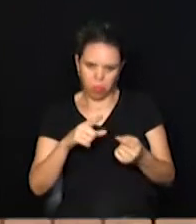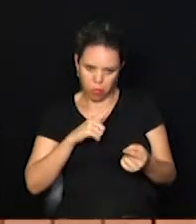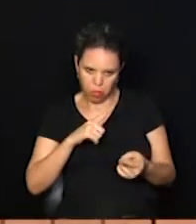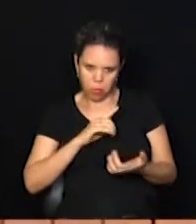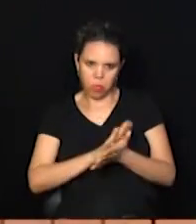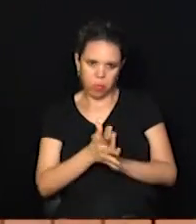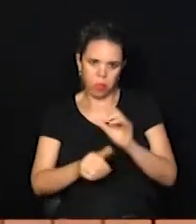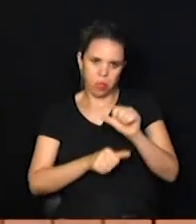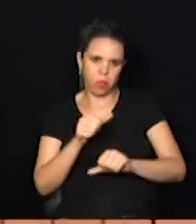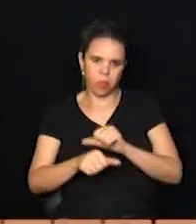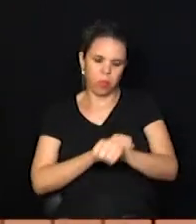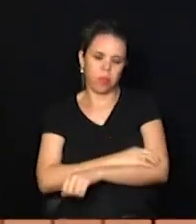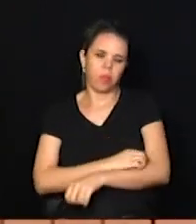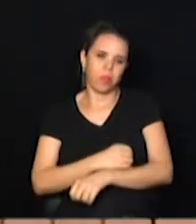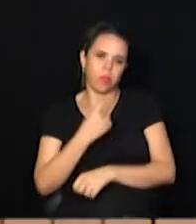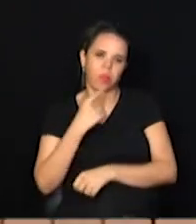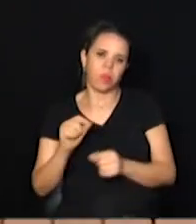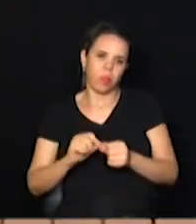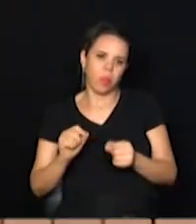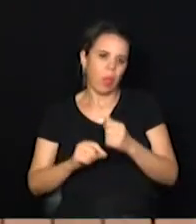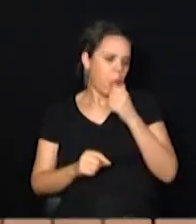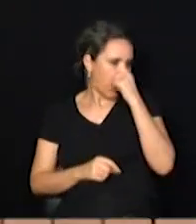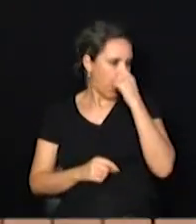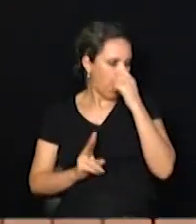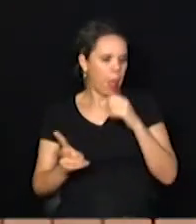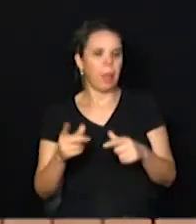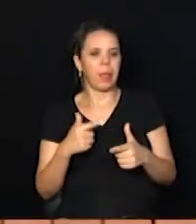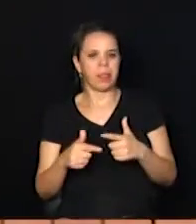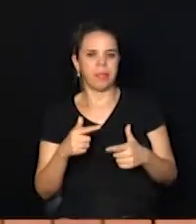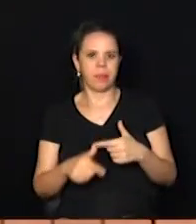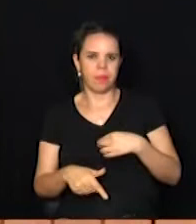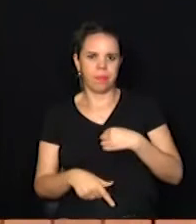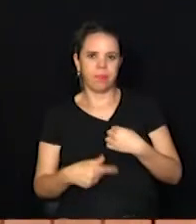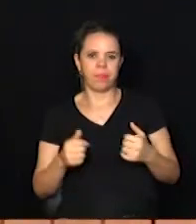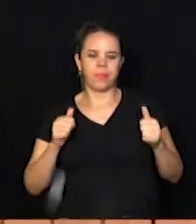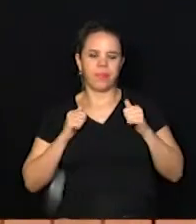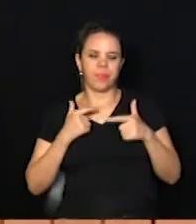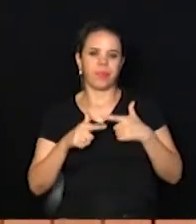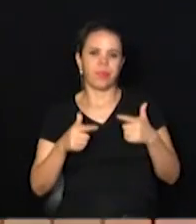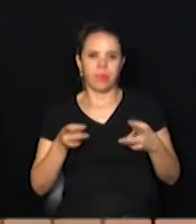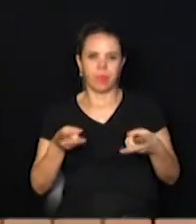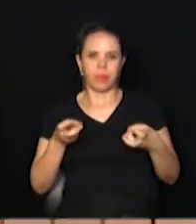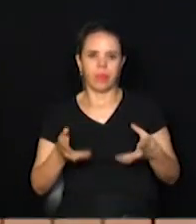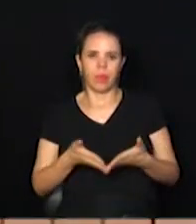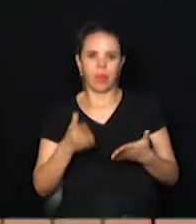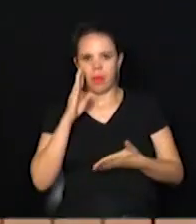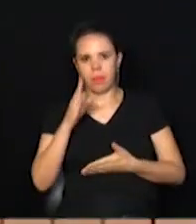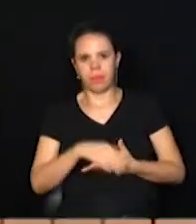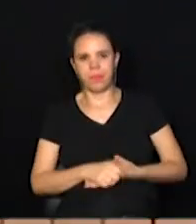era mudar os rumos de Campinas e fazer com que ela continuasse na mesmice, sem olhar para o povo mais pobre,